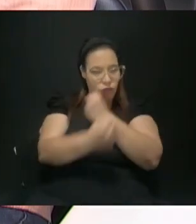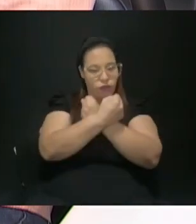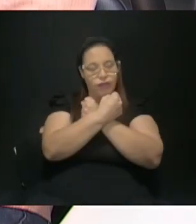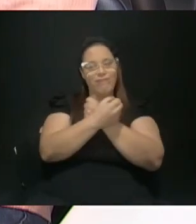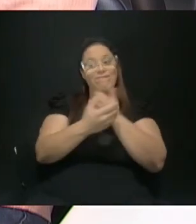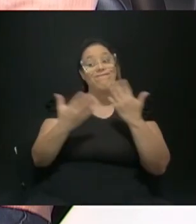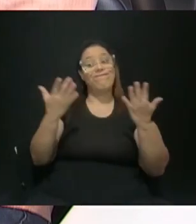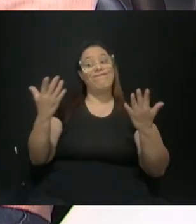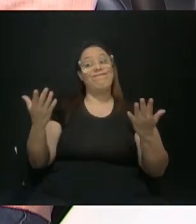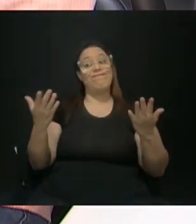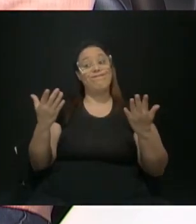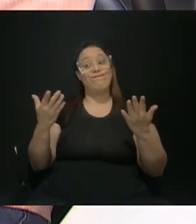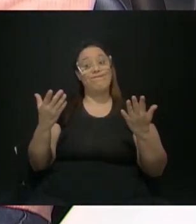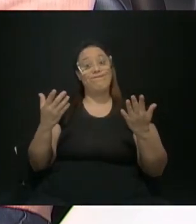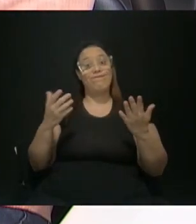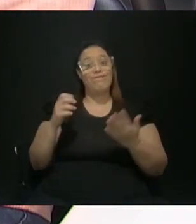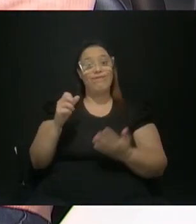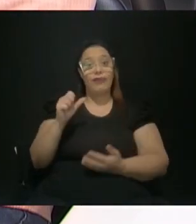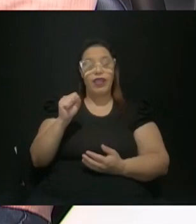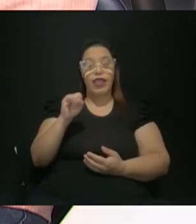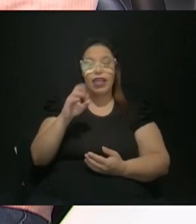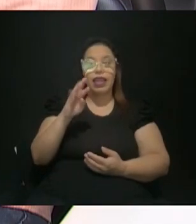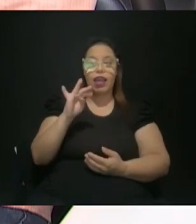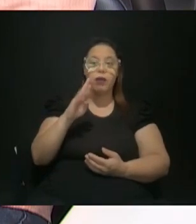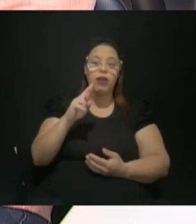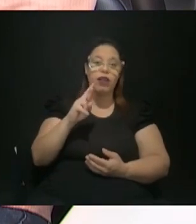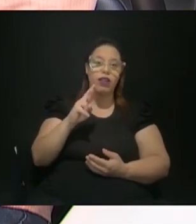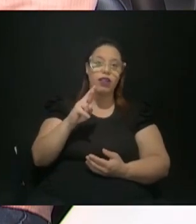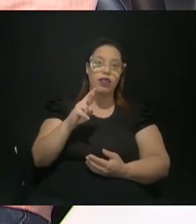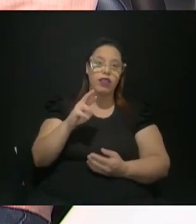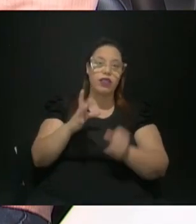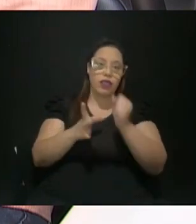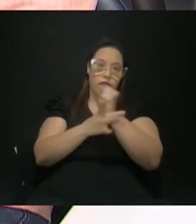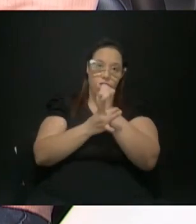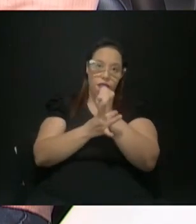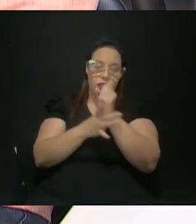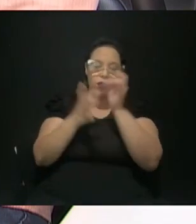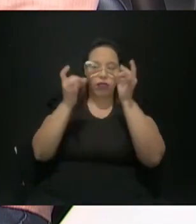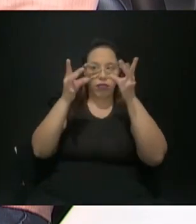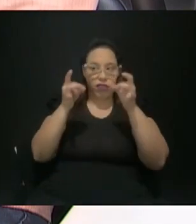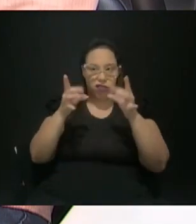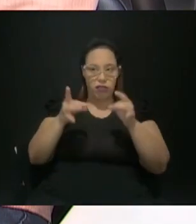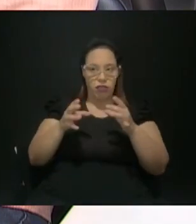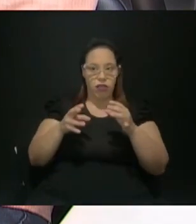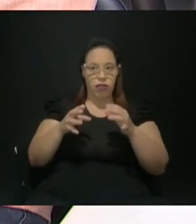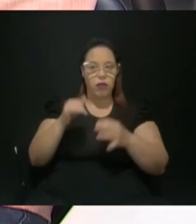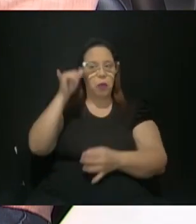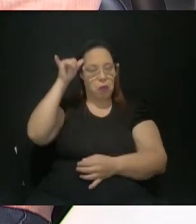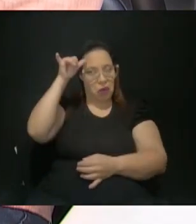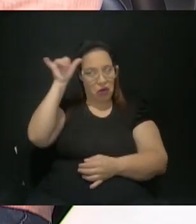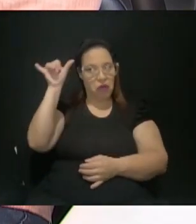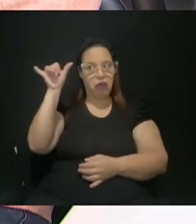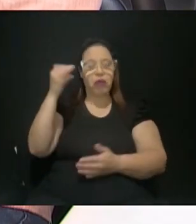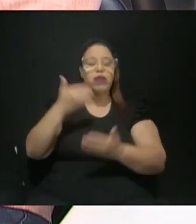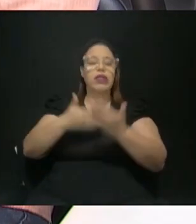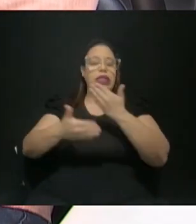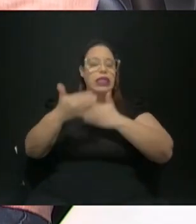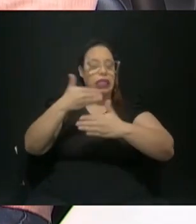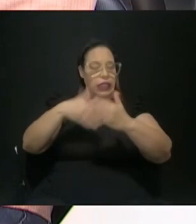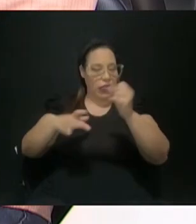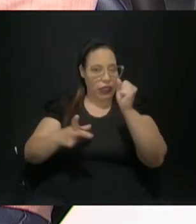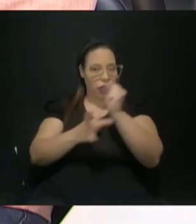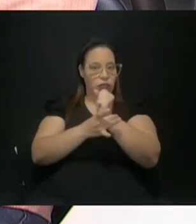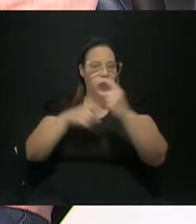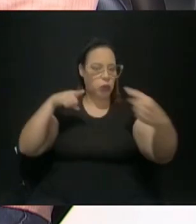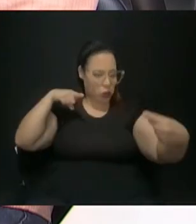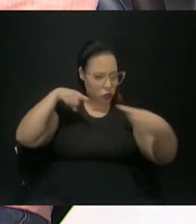de cybersecurity, que a gente chama, essa área específica que prevê e promove a segurança contra invasões e vazamento